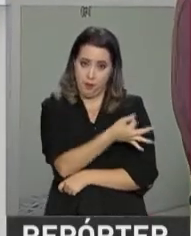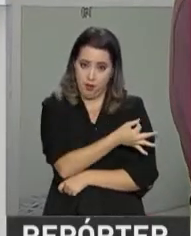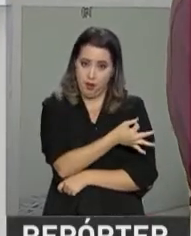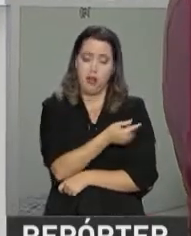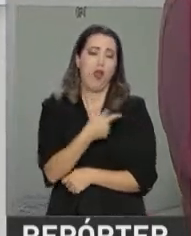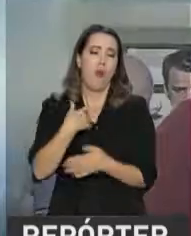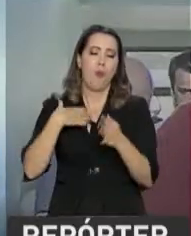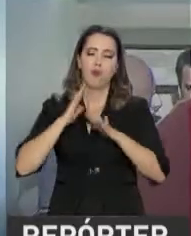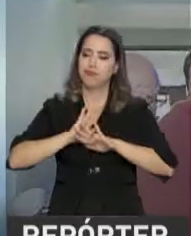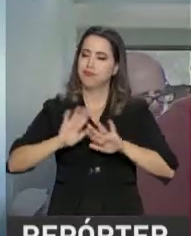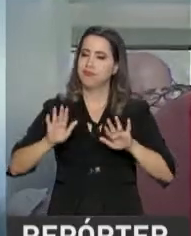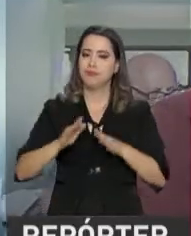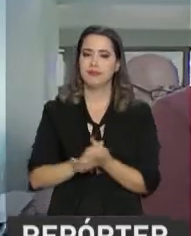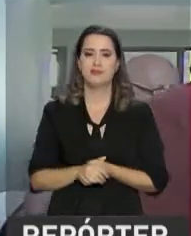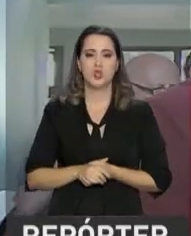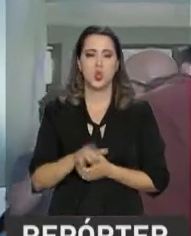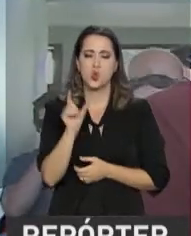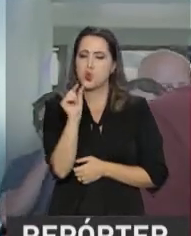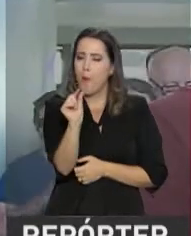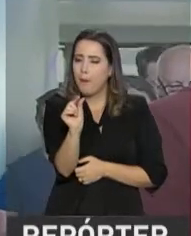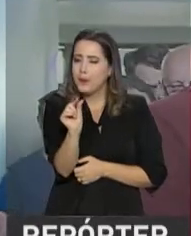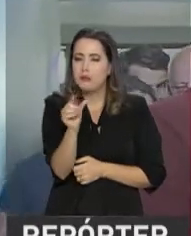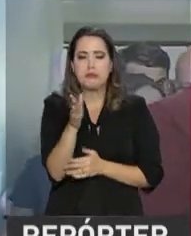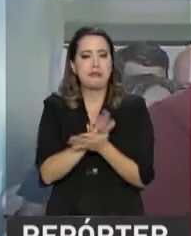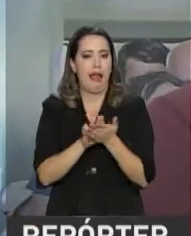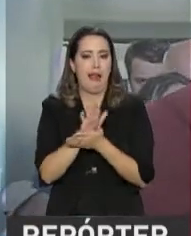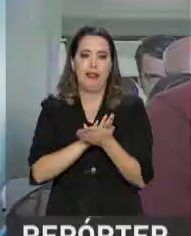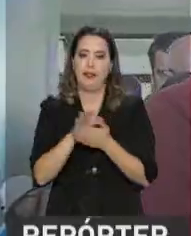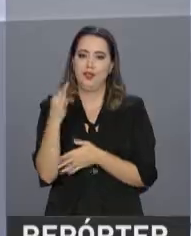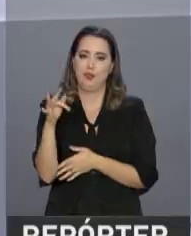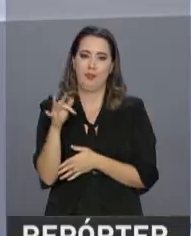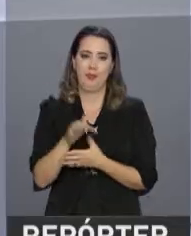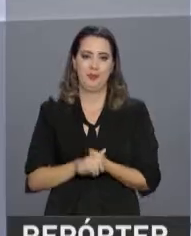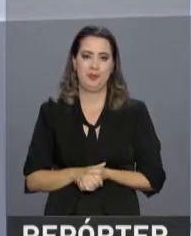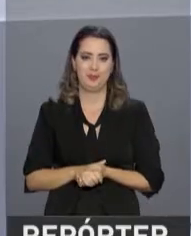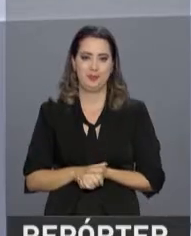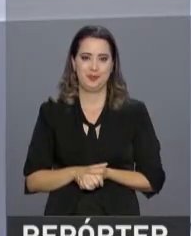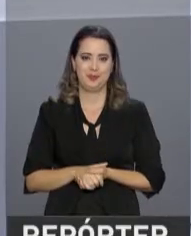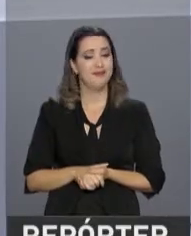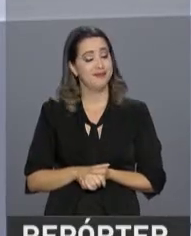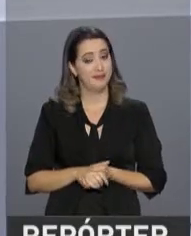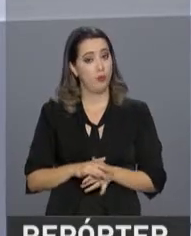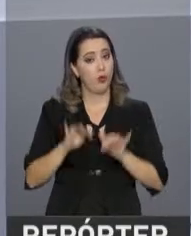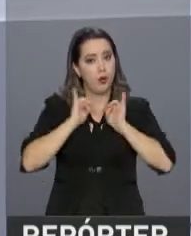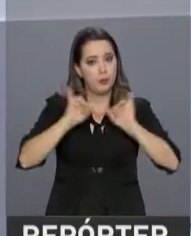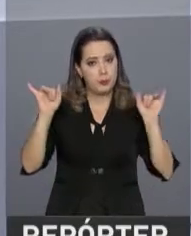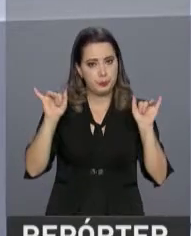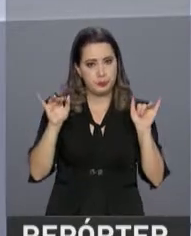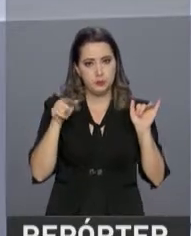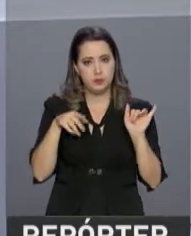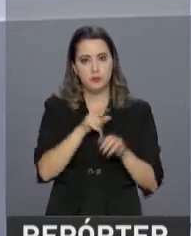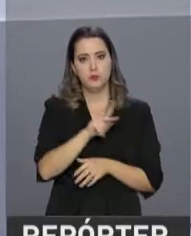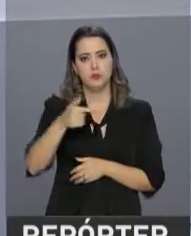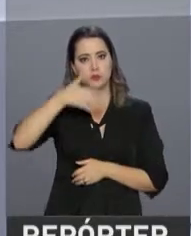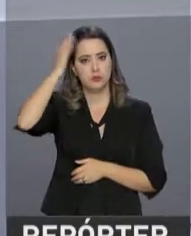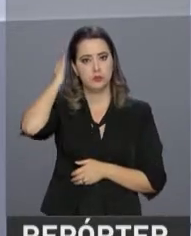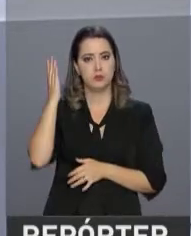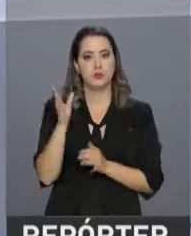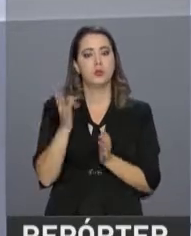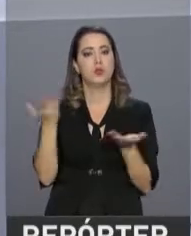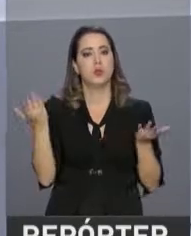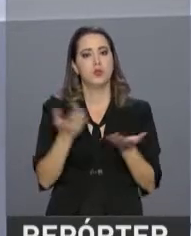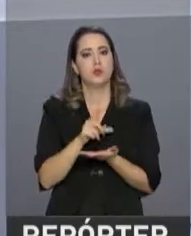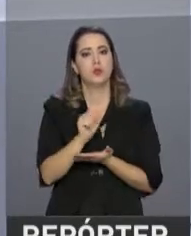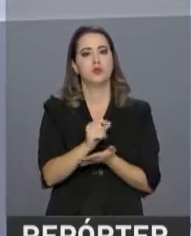ficar despreocupado. Não, só uma beliscadinha, não dói nada não e vale a pena. E uma última informação. O presidente Michel